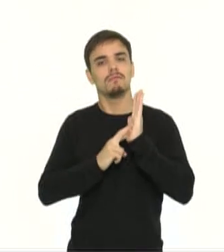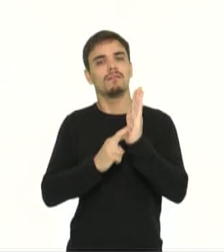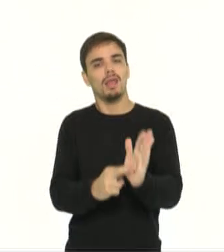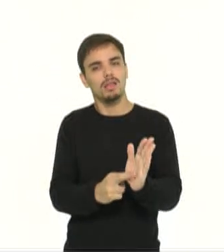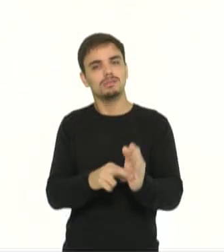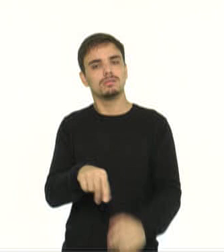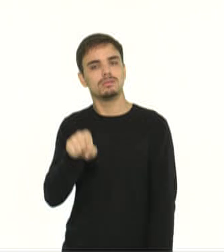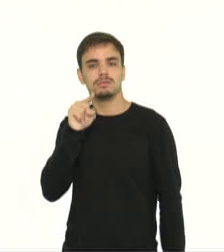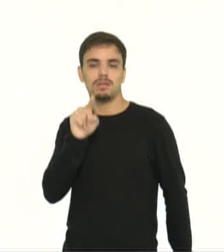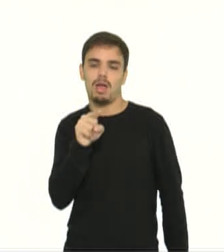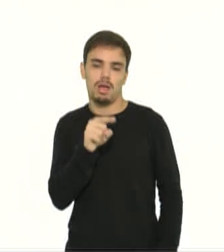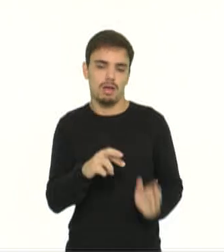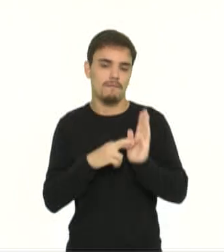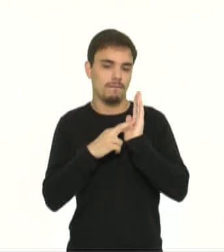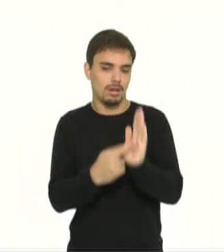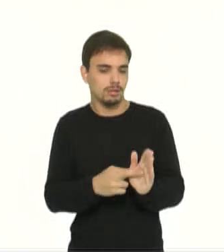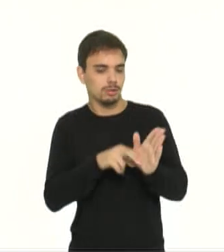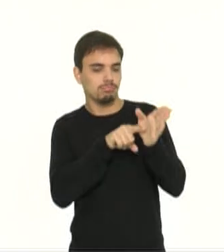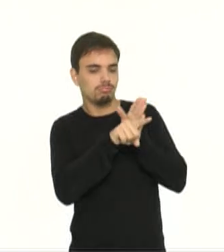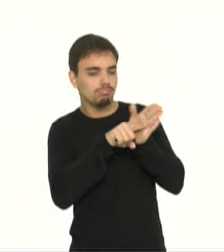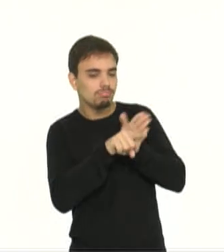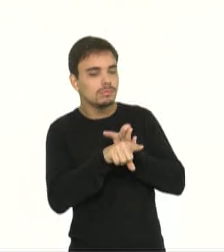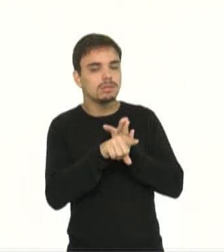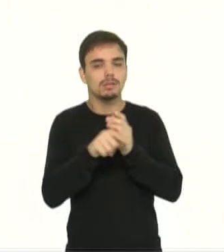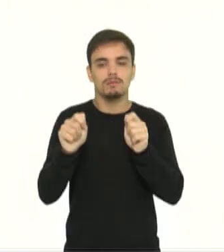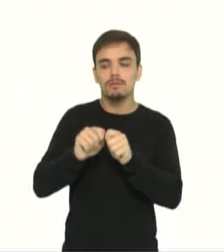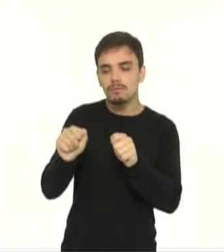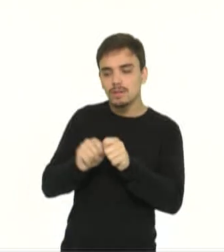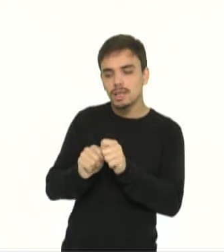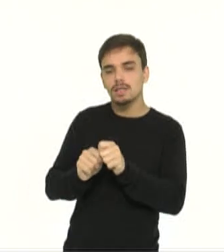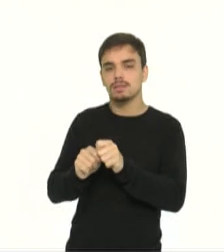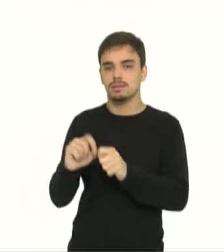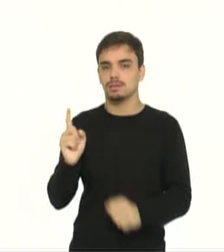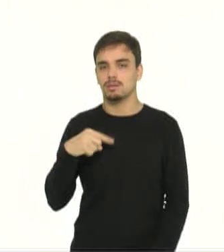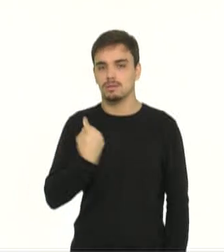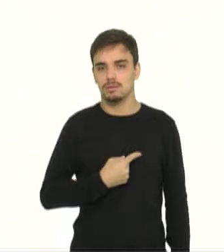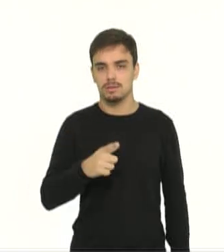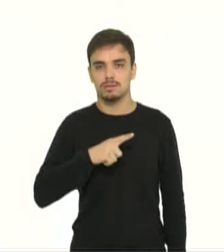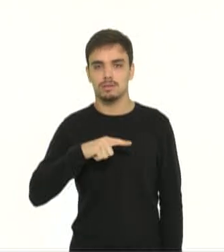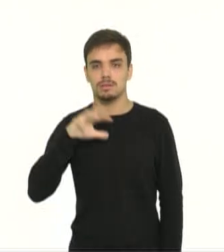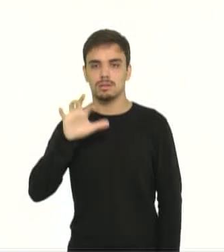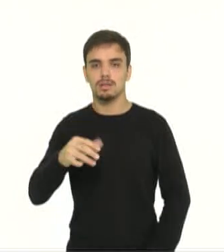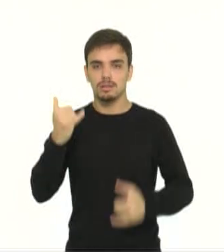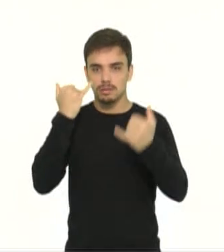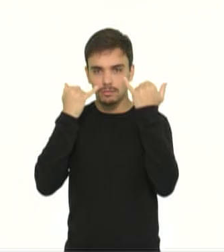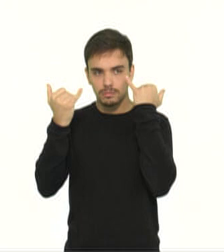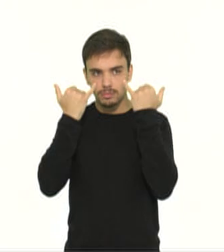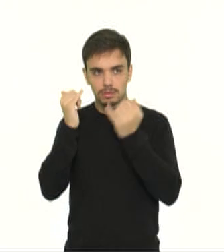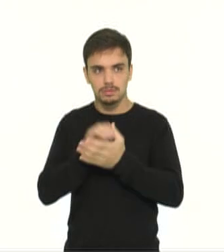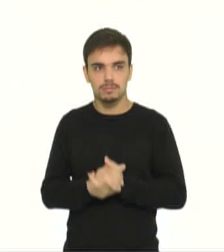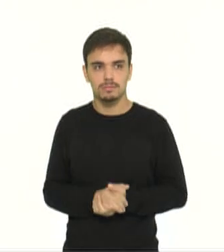né? Então, ó, referente à pesquisa que foi realizada, nós temos essas informações.